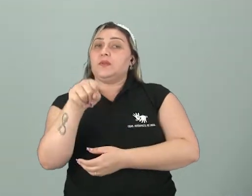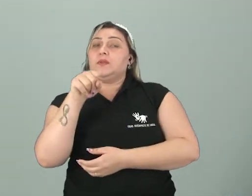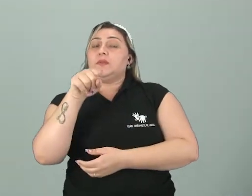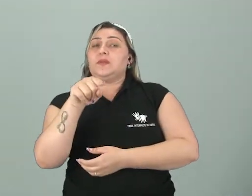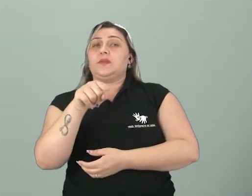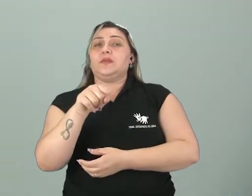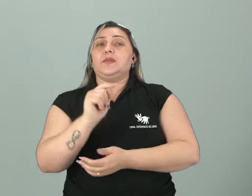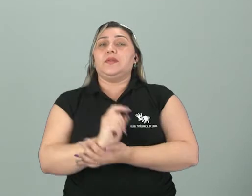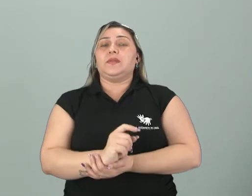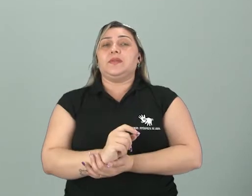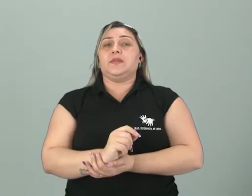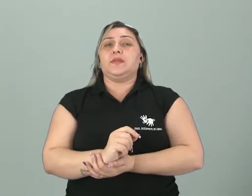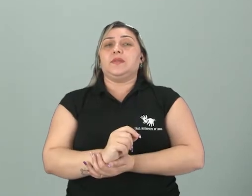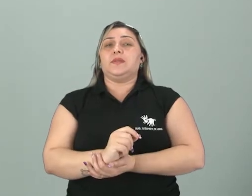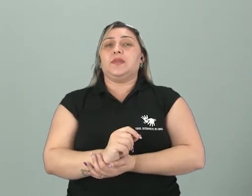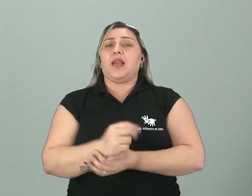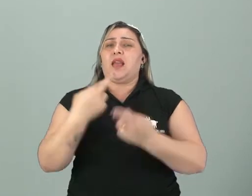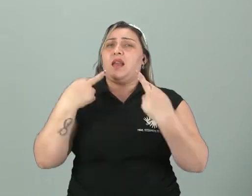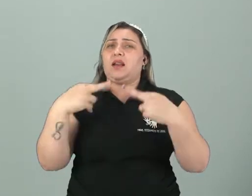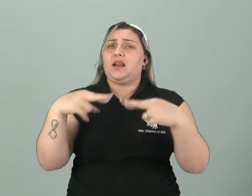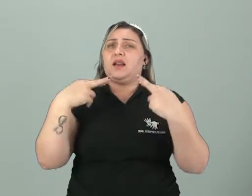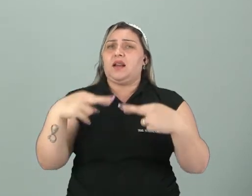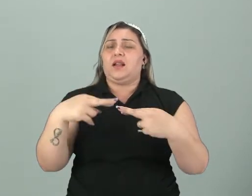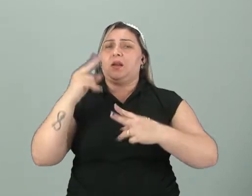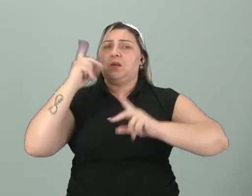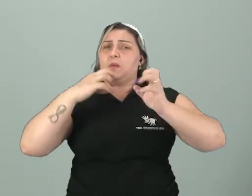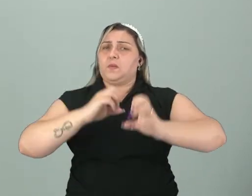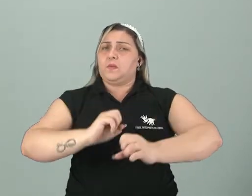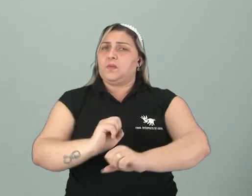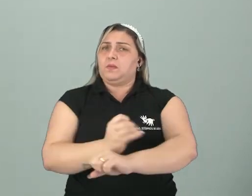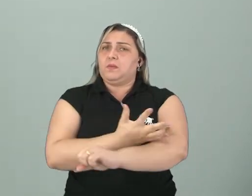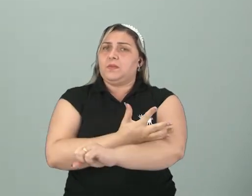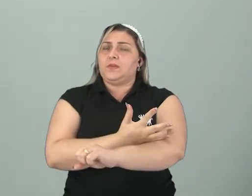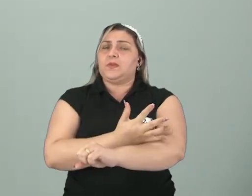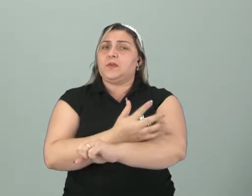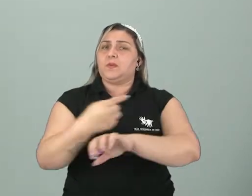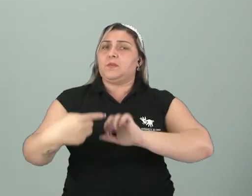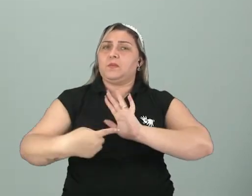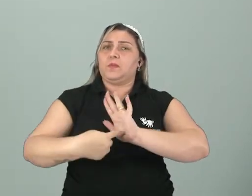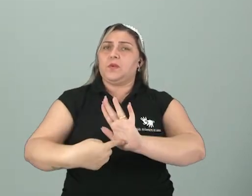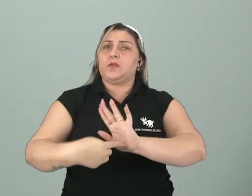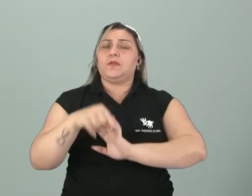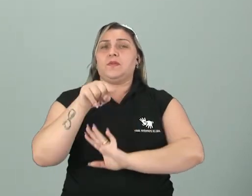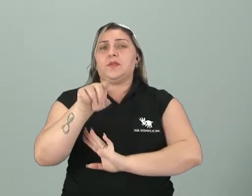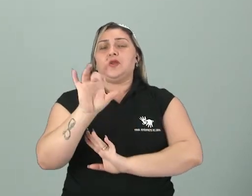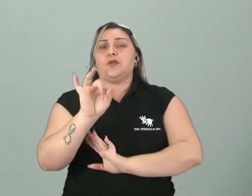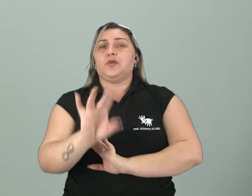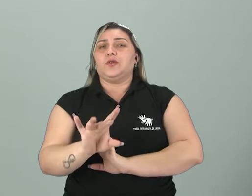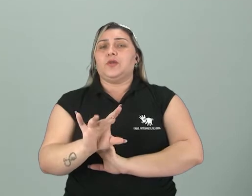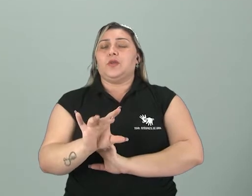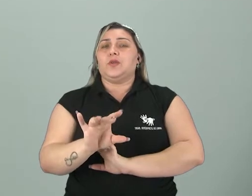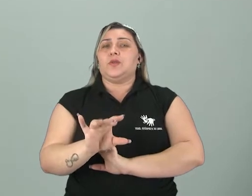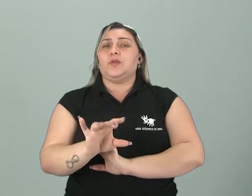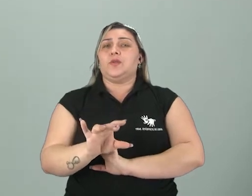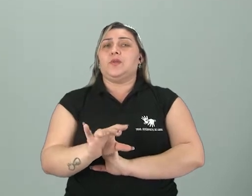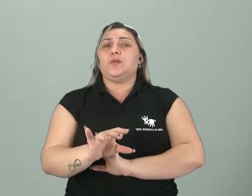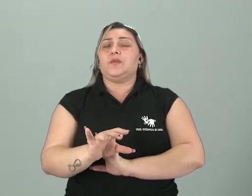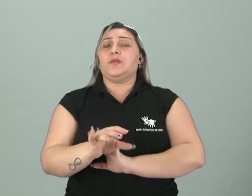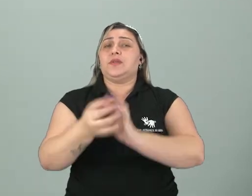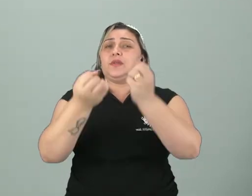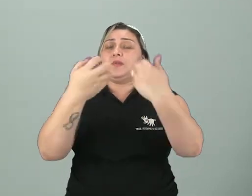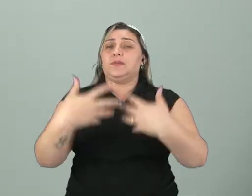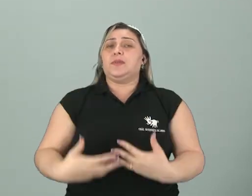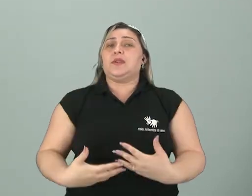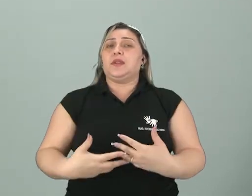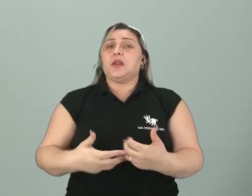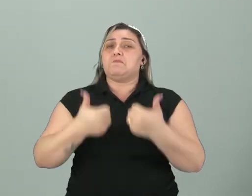você questiona algo, você expressa uma emoção, ou quando você apenas faz uma declaração afirmativa ou